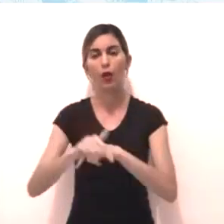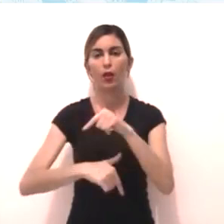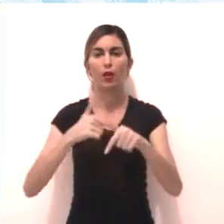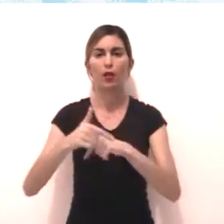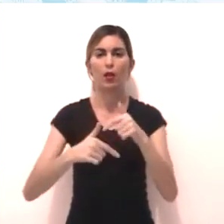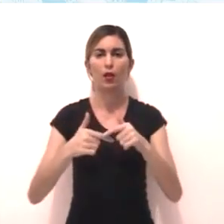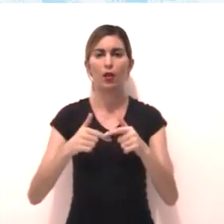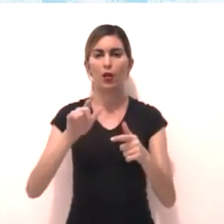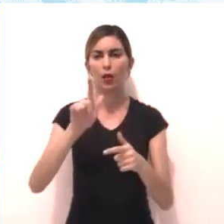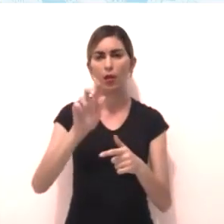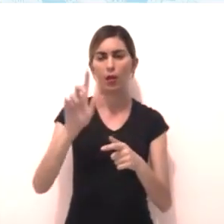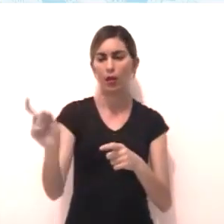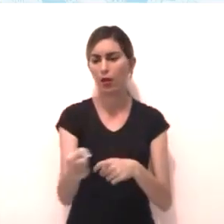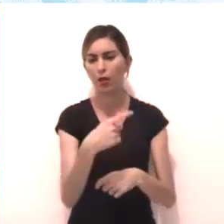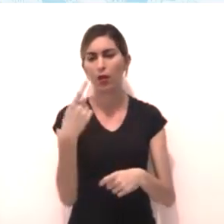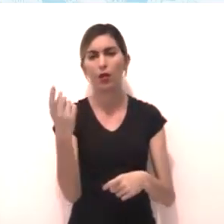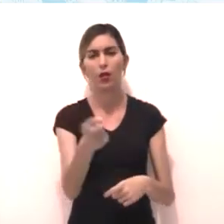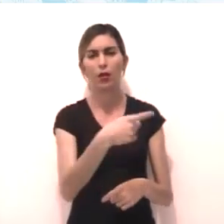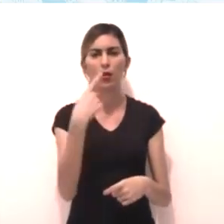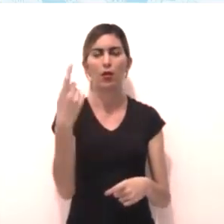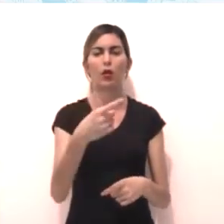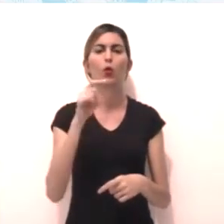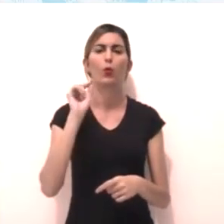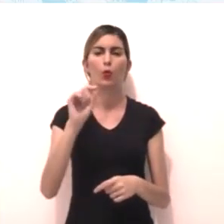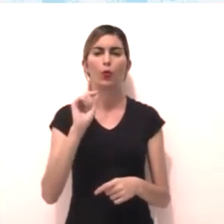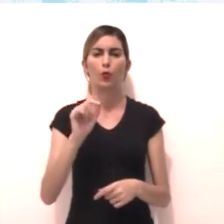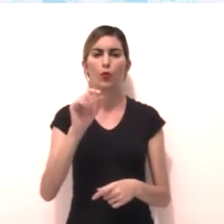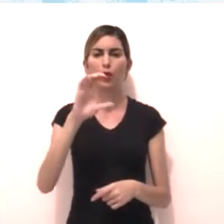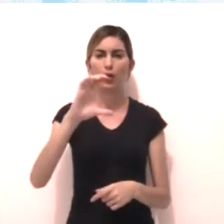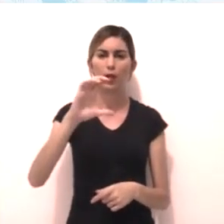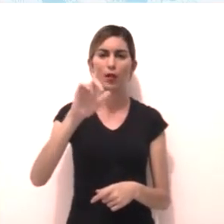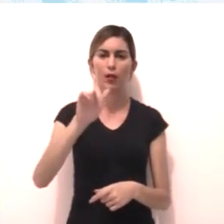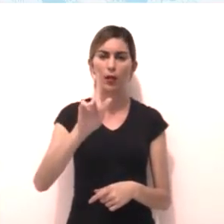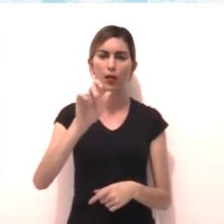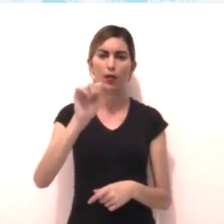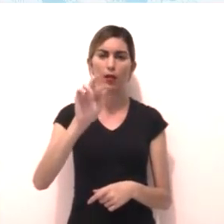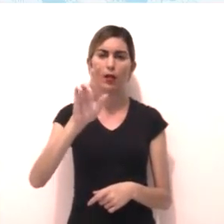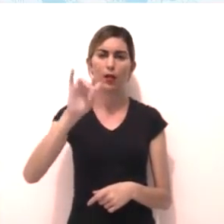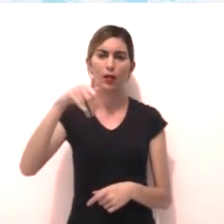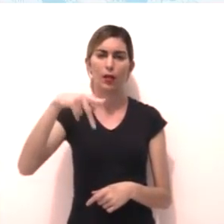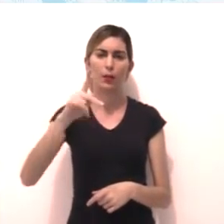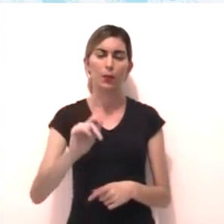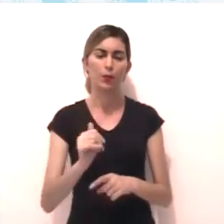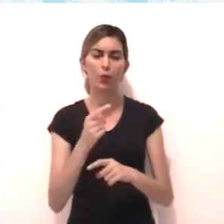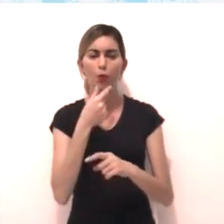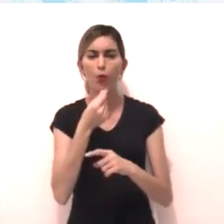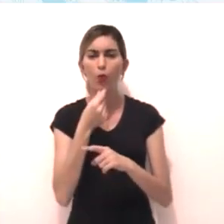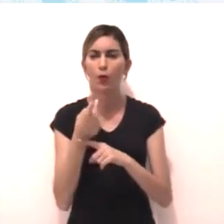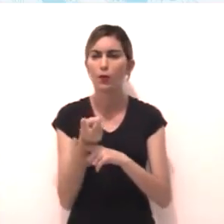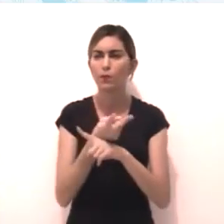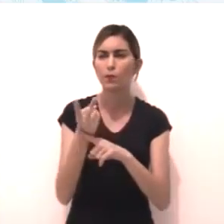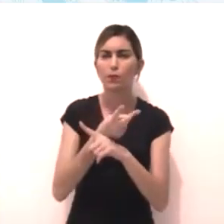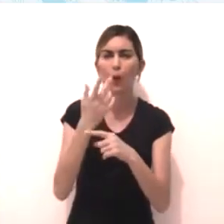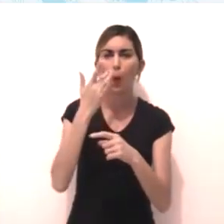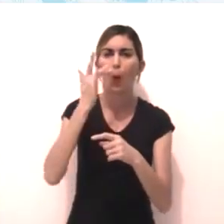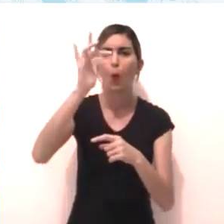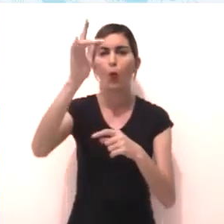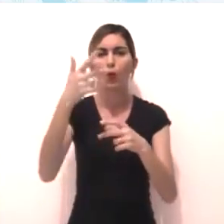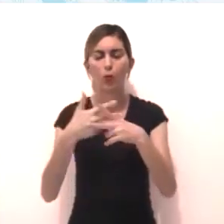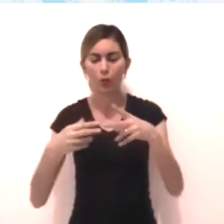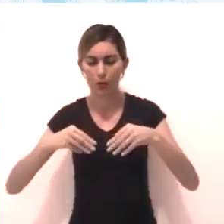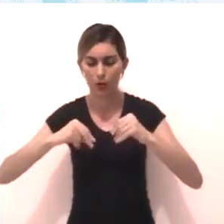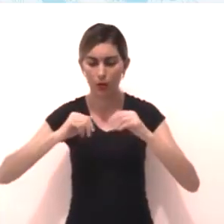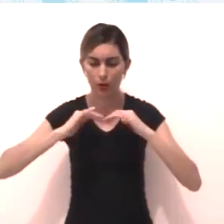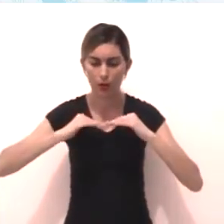é a atividade do garimpo, que é aquela atividade onde o homem ele vai buscar minerais valiosos